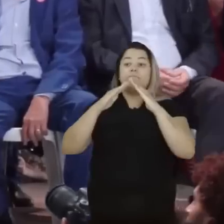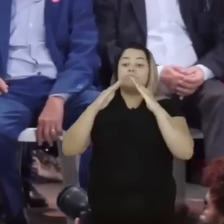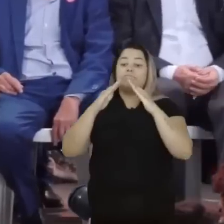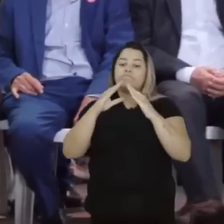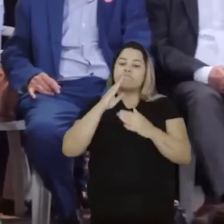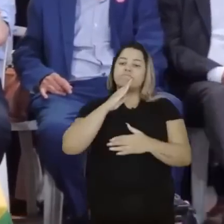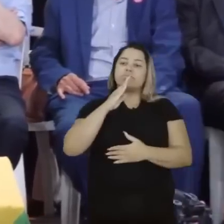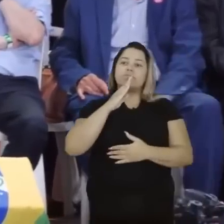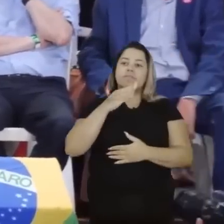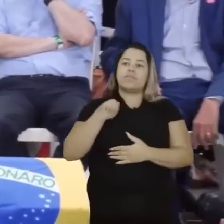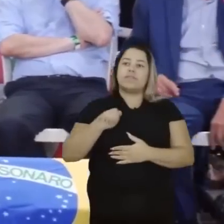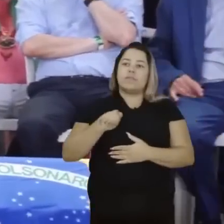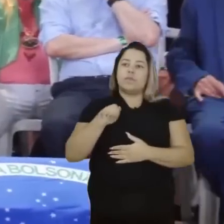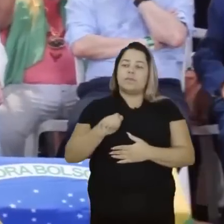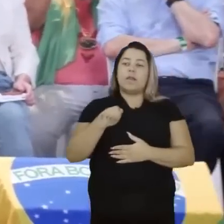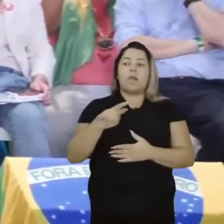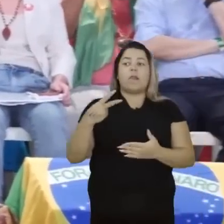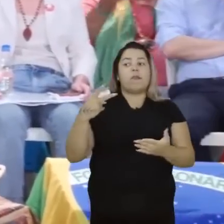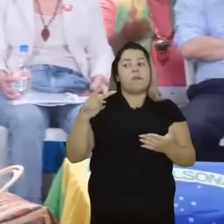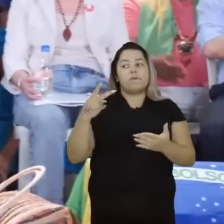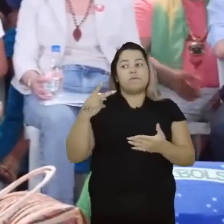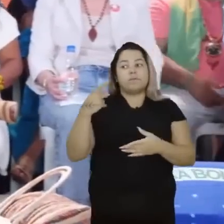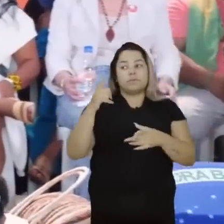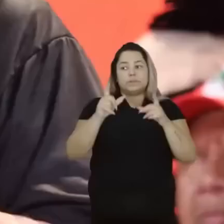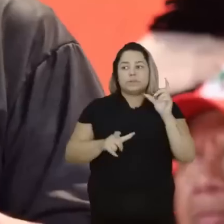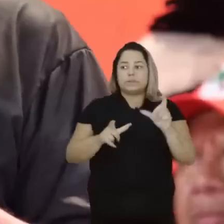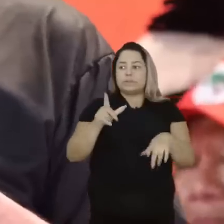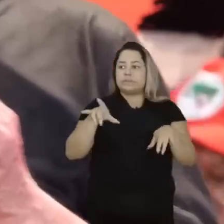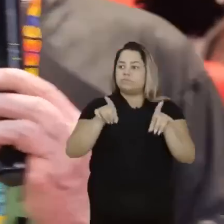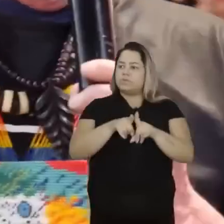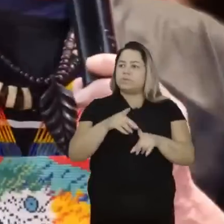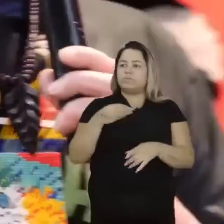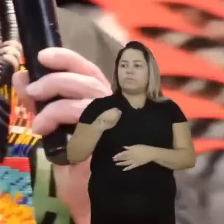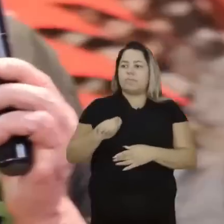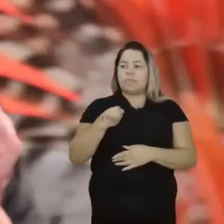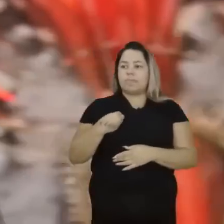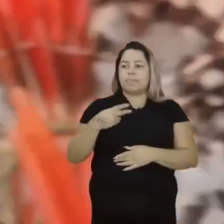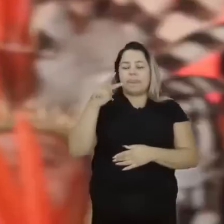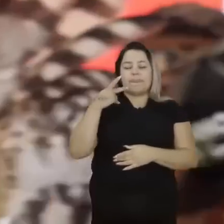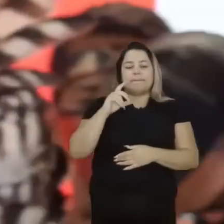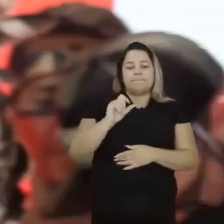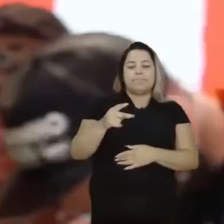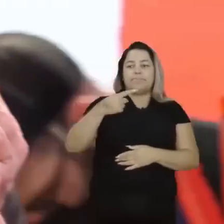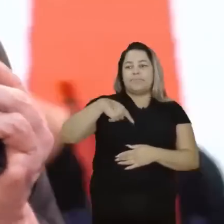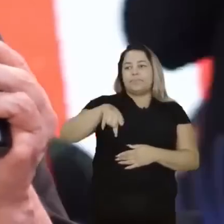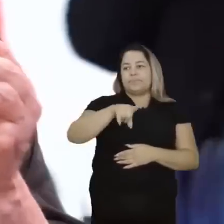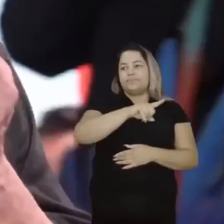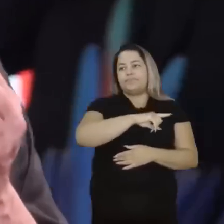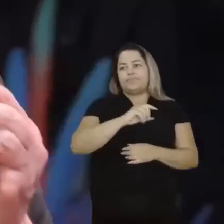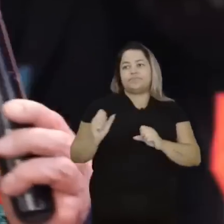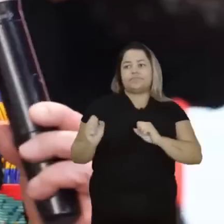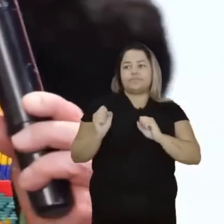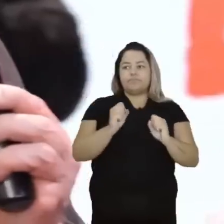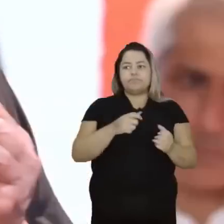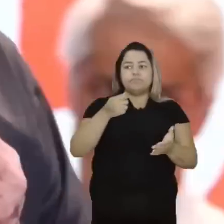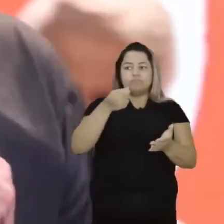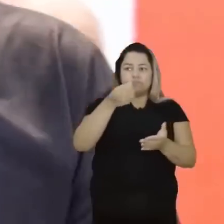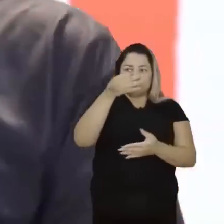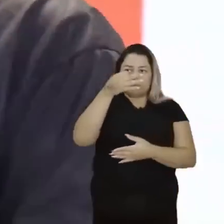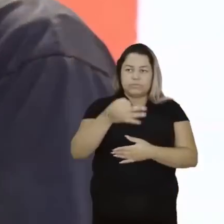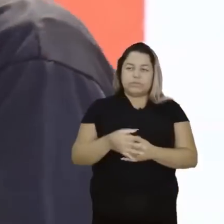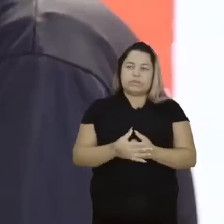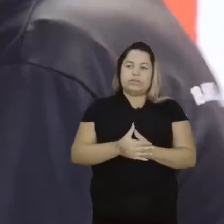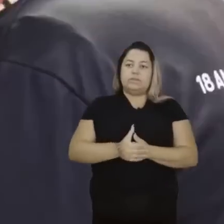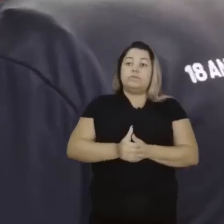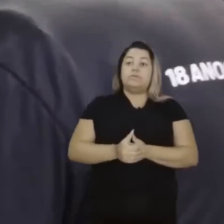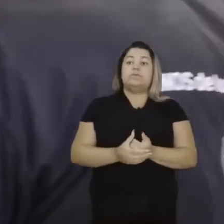que vocês levam, conhecer como é que vocês vivem, para que a gente possa fazer as coisas direito. É por isso